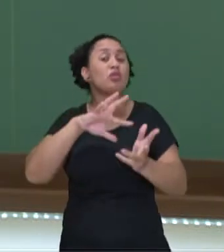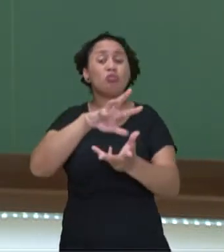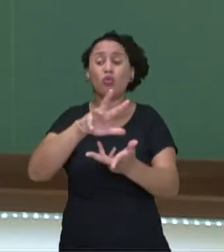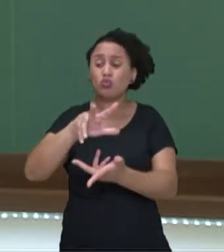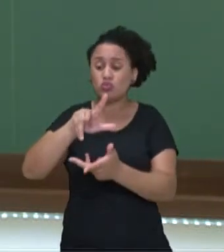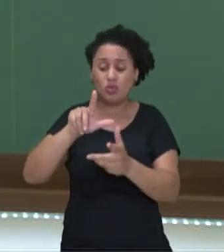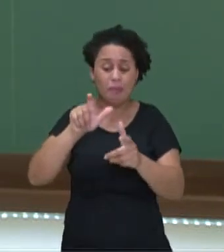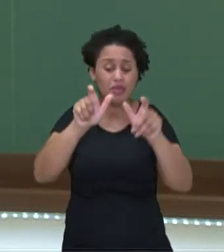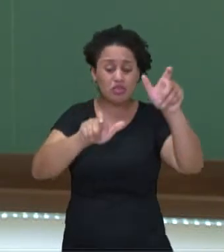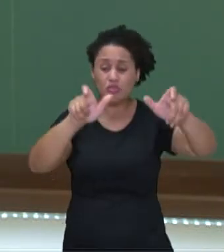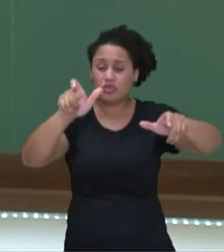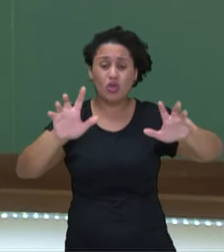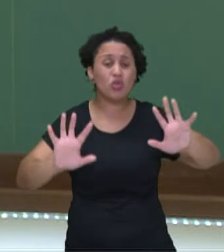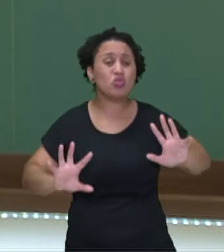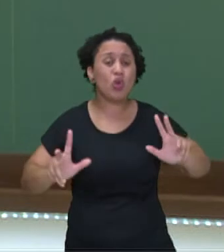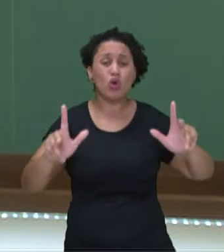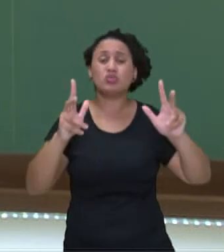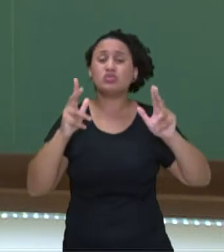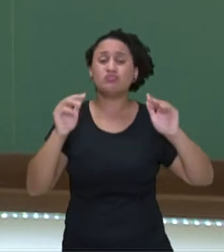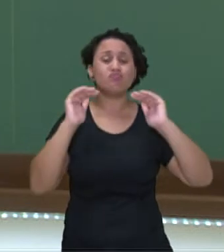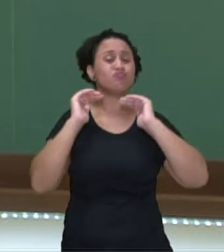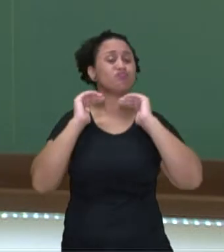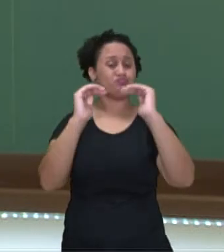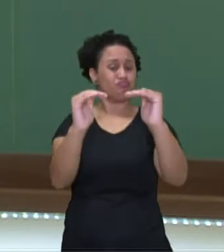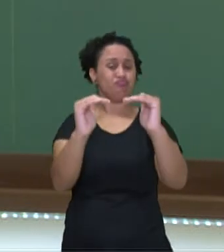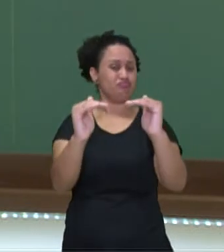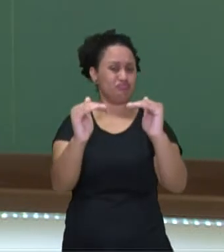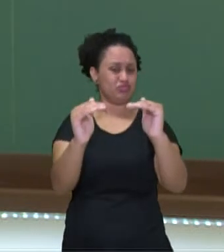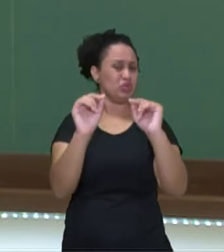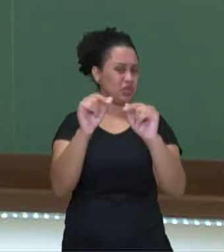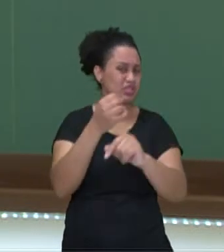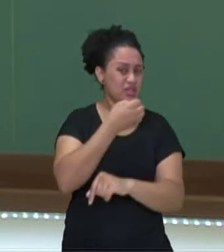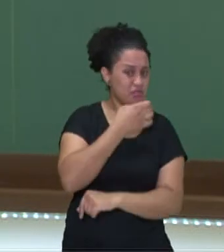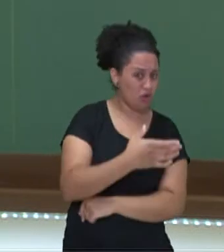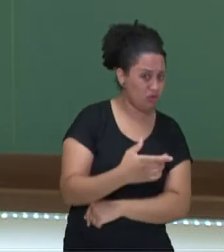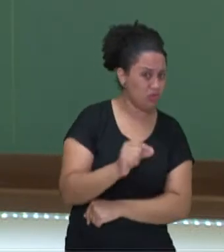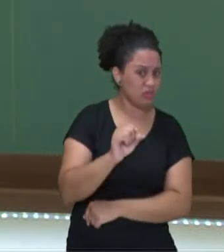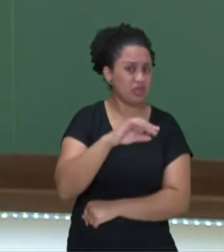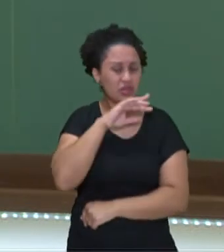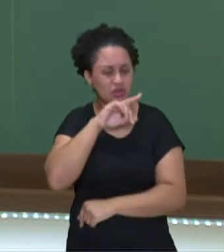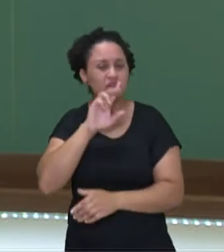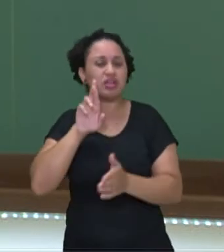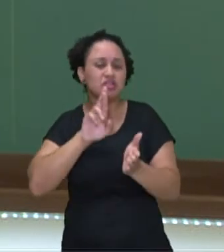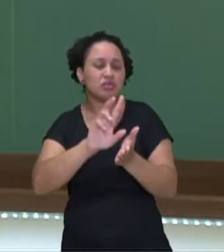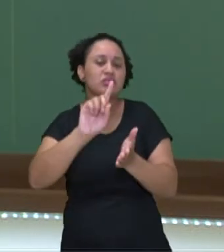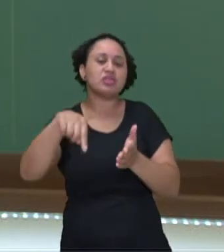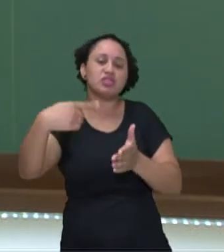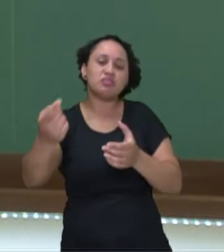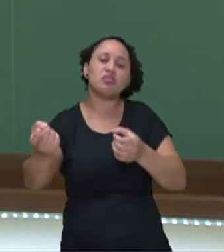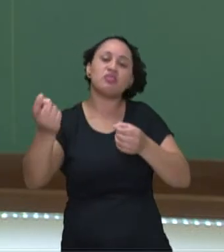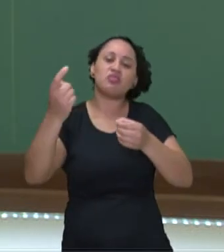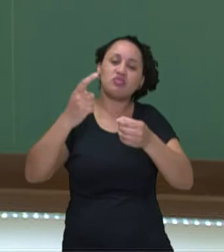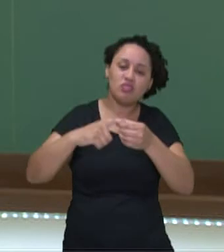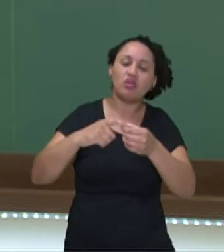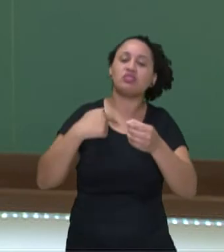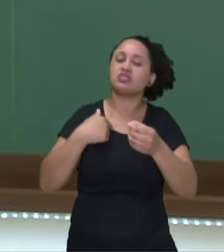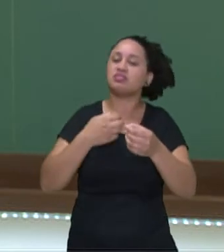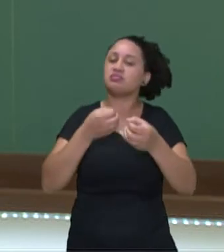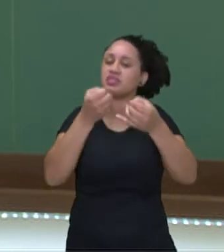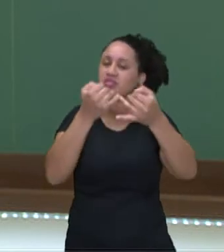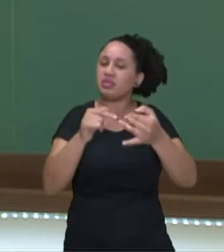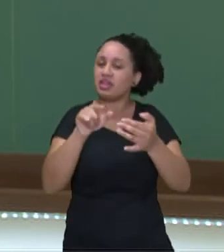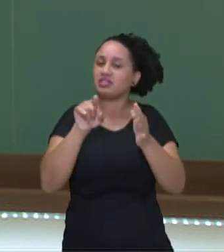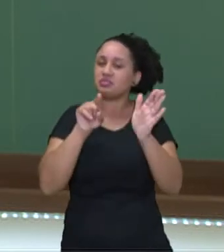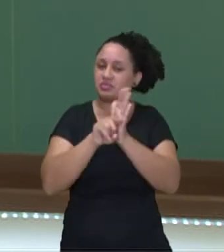é igualzinho a você. O que seria bom nisso? O que seria ruim? Responda aí, daqui a pouquinho a gente volta para comentar melhor